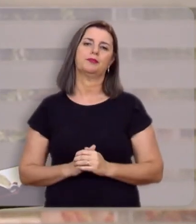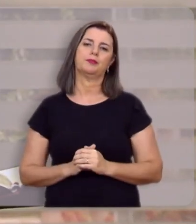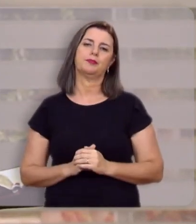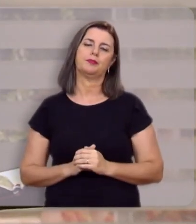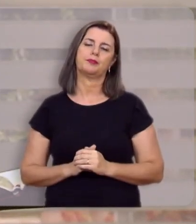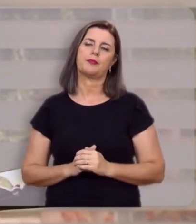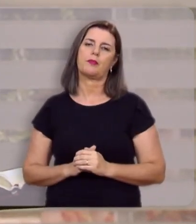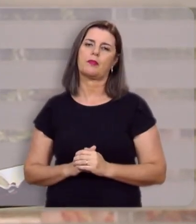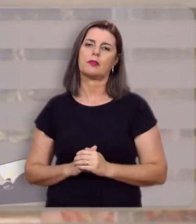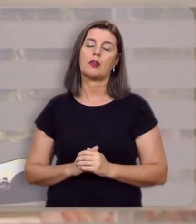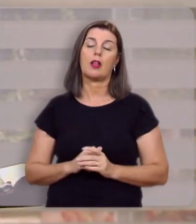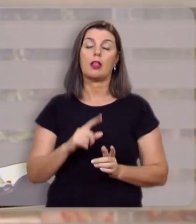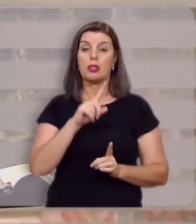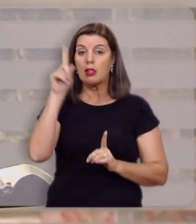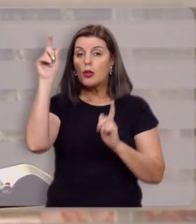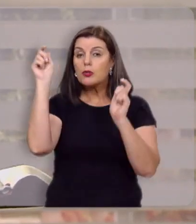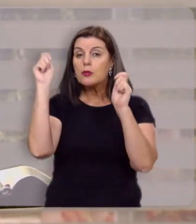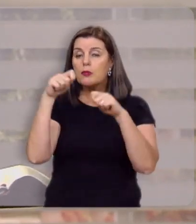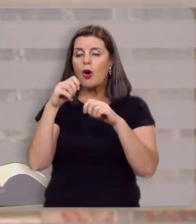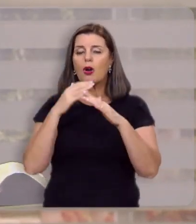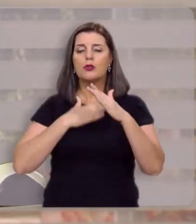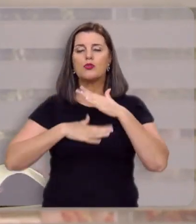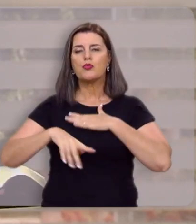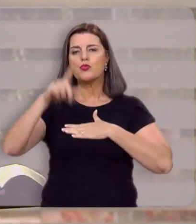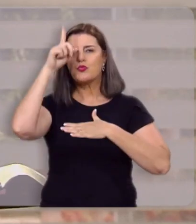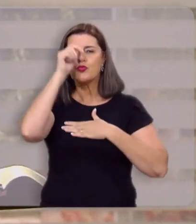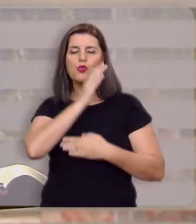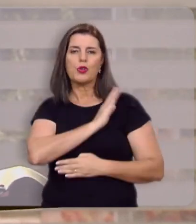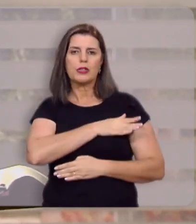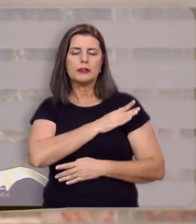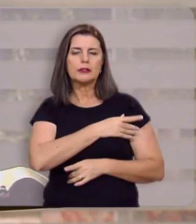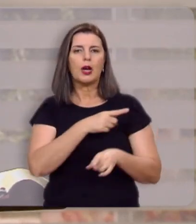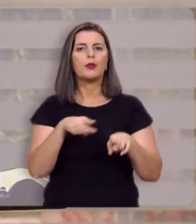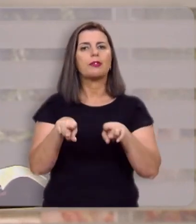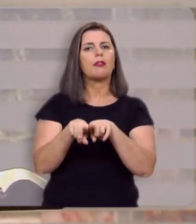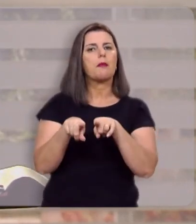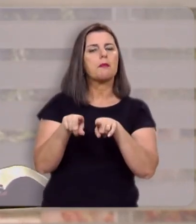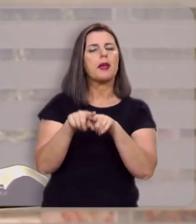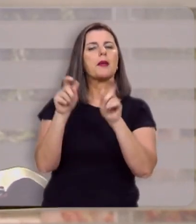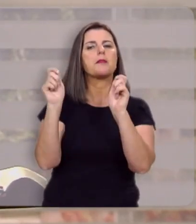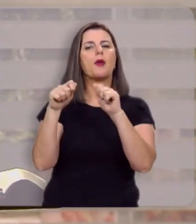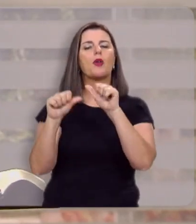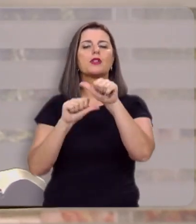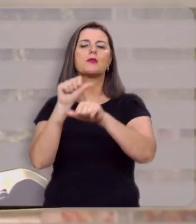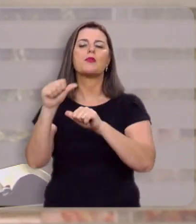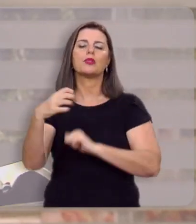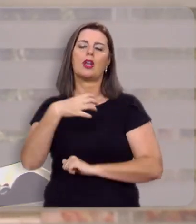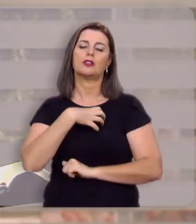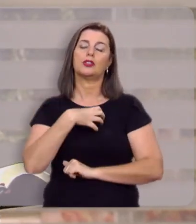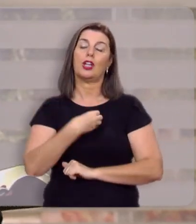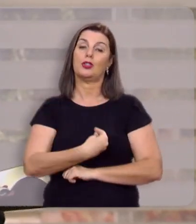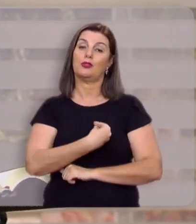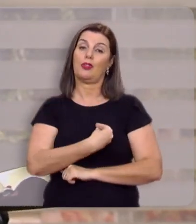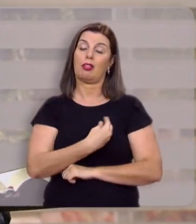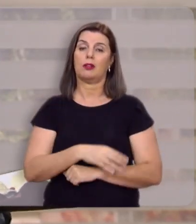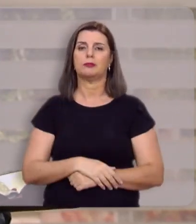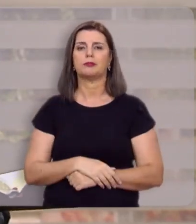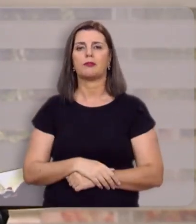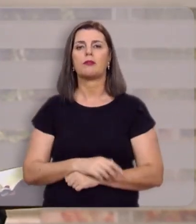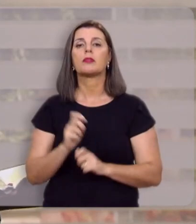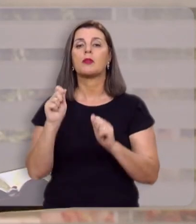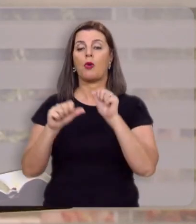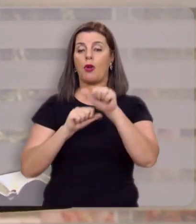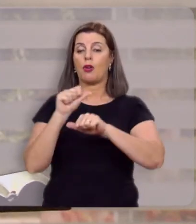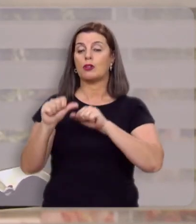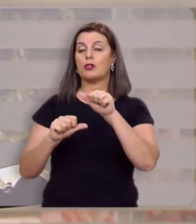vida. Ele pode não apenas aliviar o seu coração, mas Ele pode também mudar as circunstâncias.